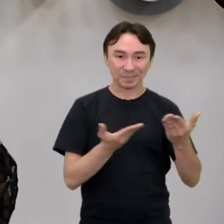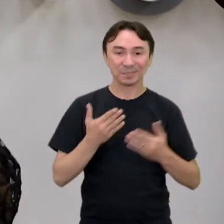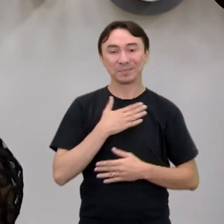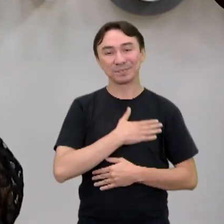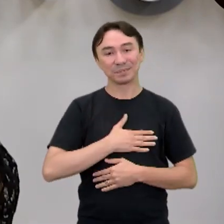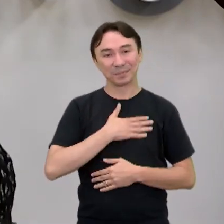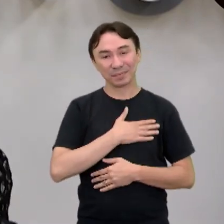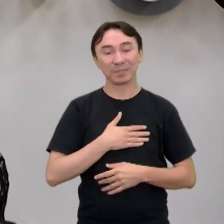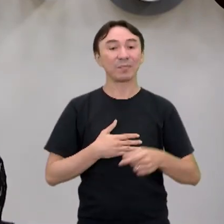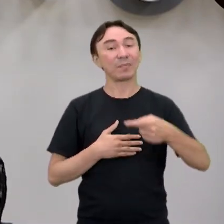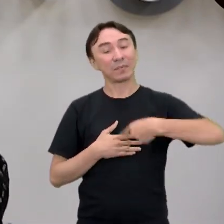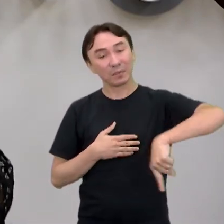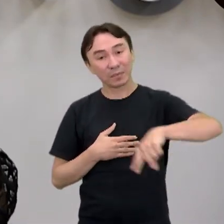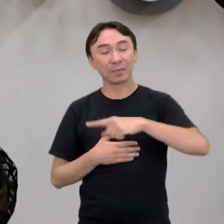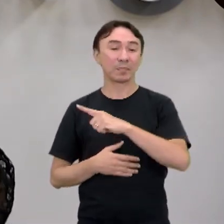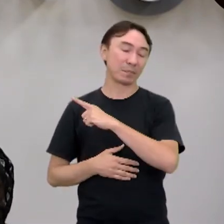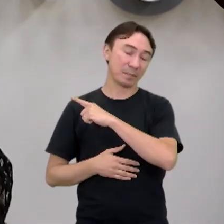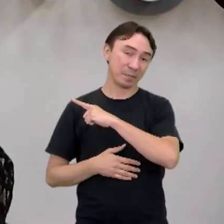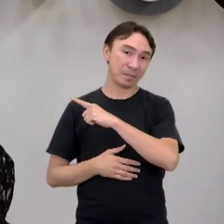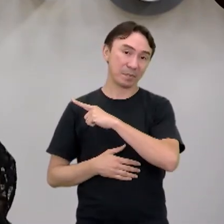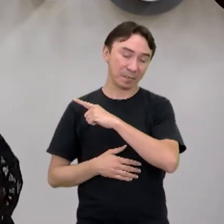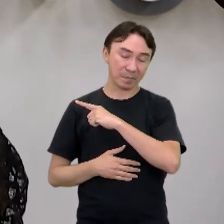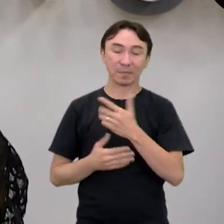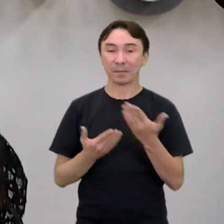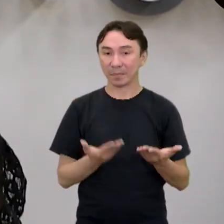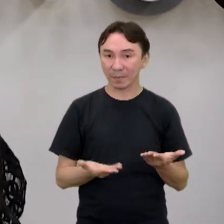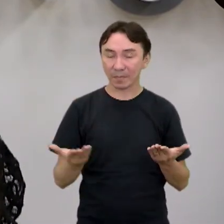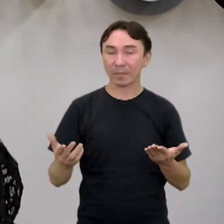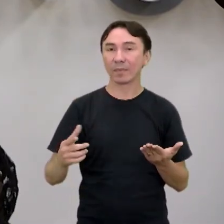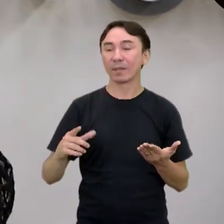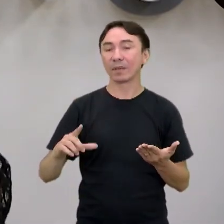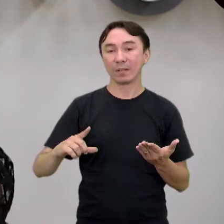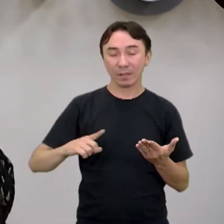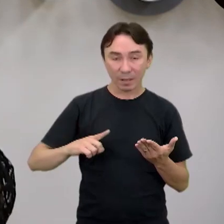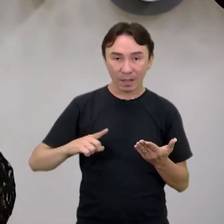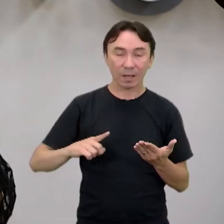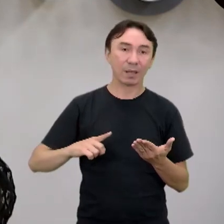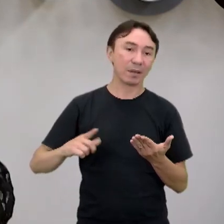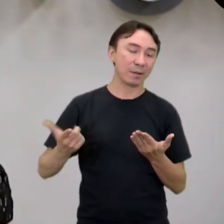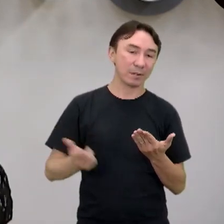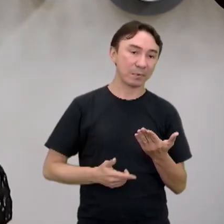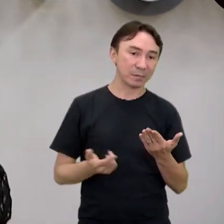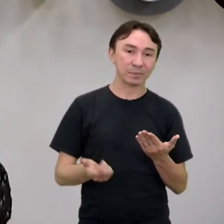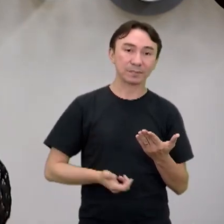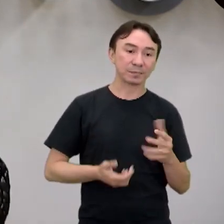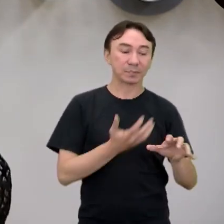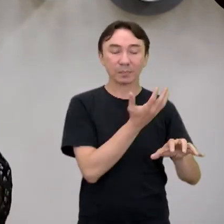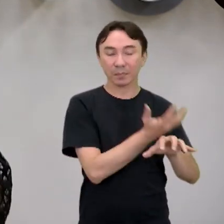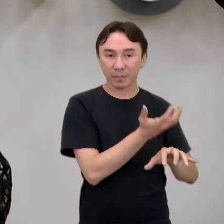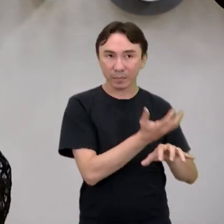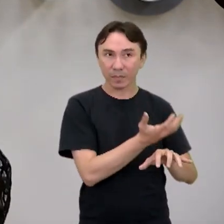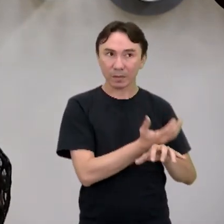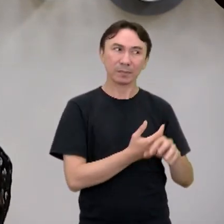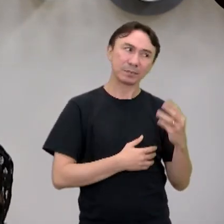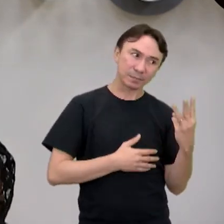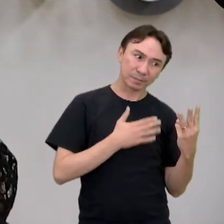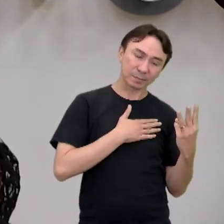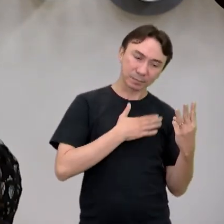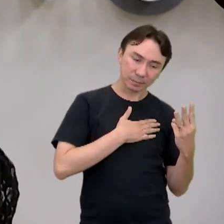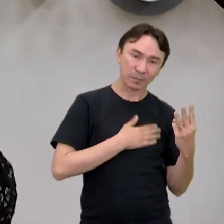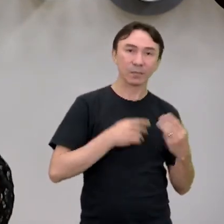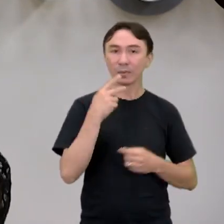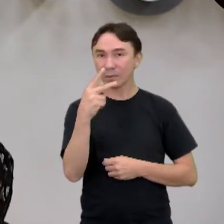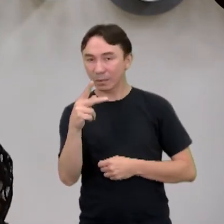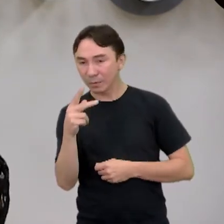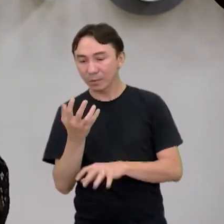nossos componentes, não é? Do nosso componente, o meu 3, o seu o 1. E aí, fazer essa